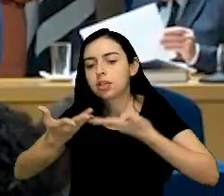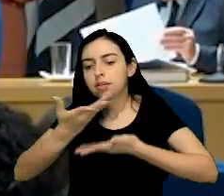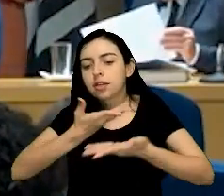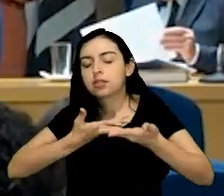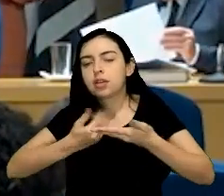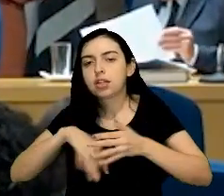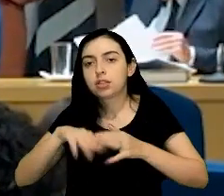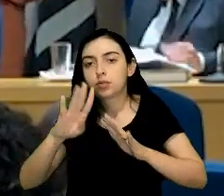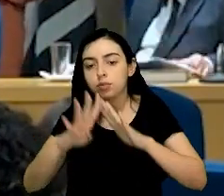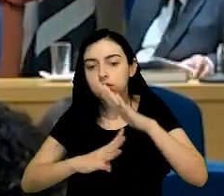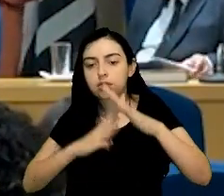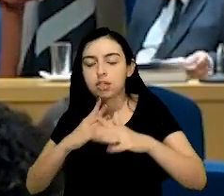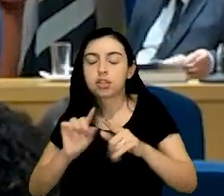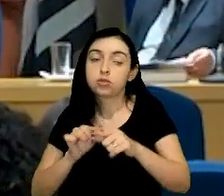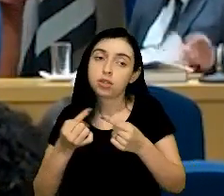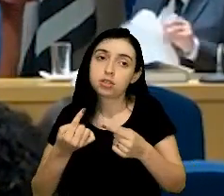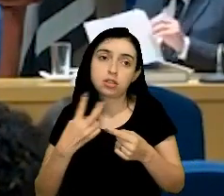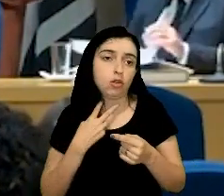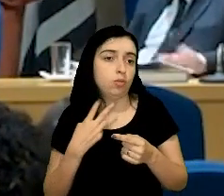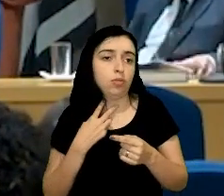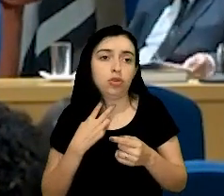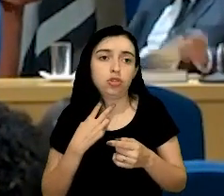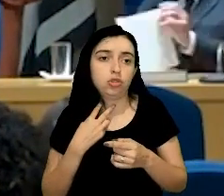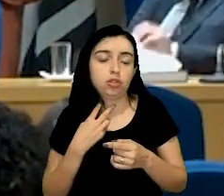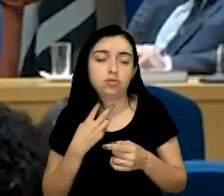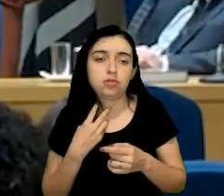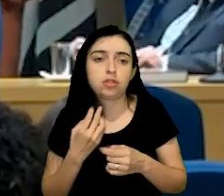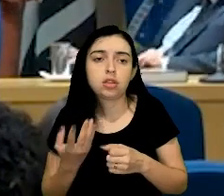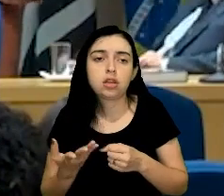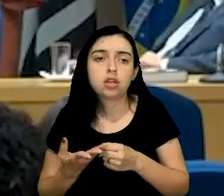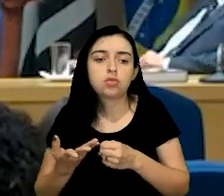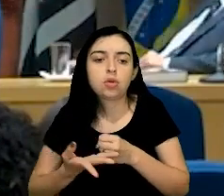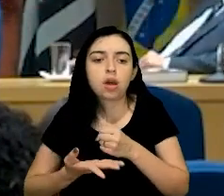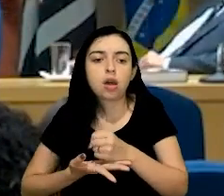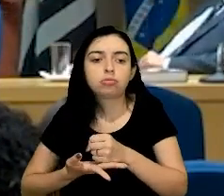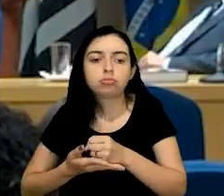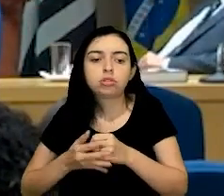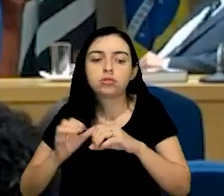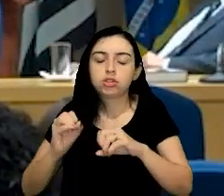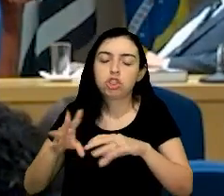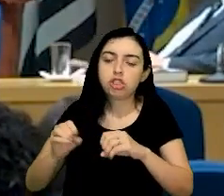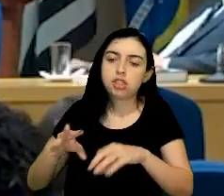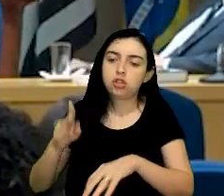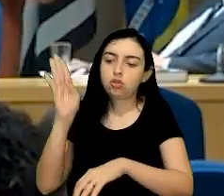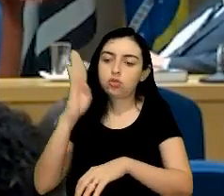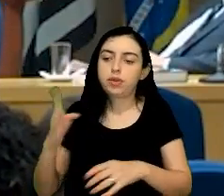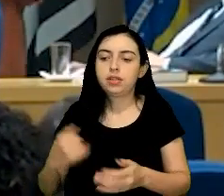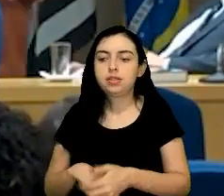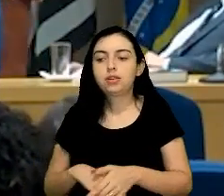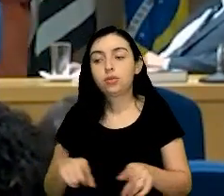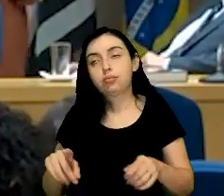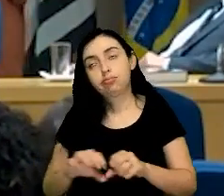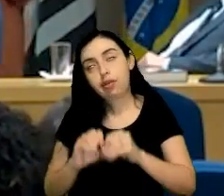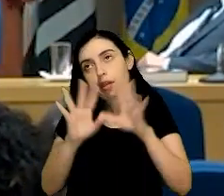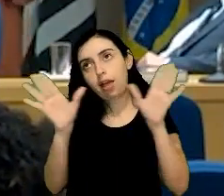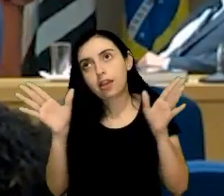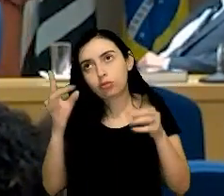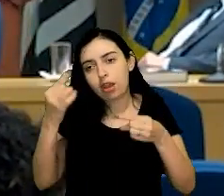refugiado ele não pode ter completado nenhum nível de escolaridade no Brasil. Claro, ele está competindo, né, com outros